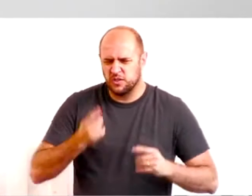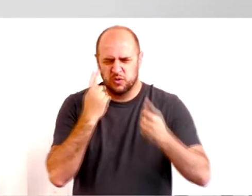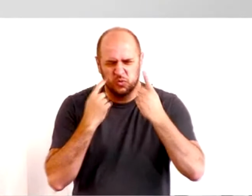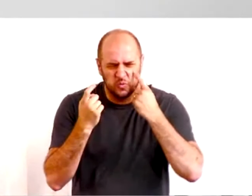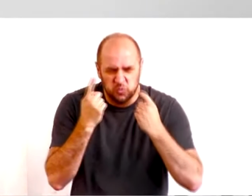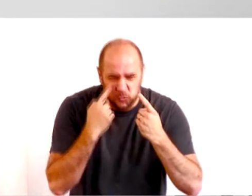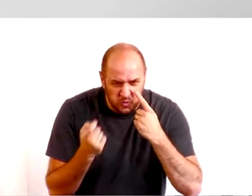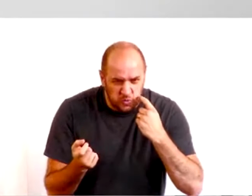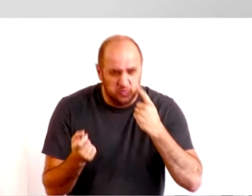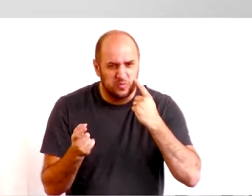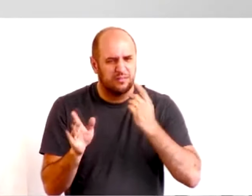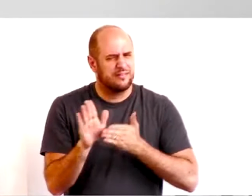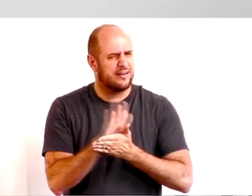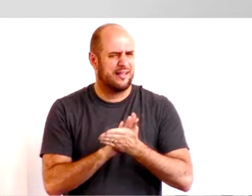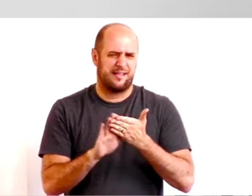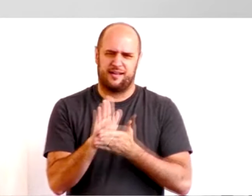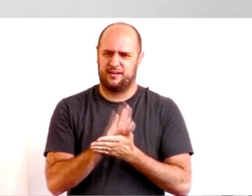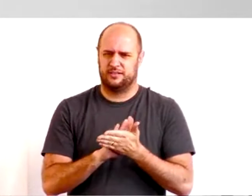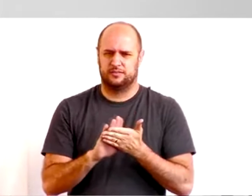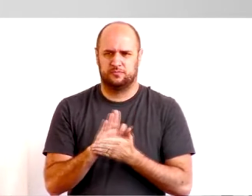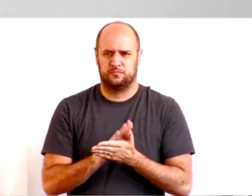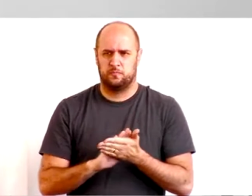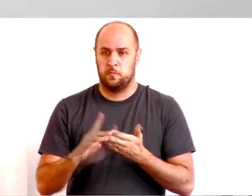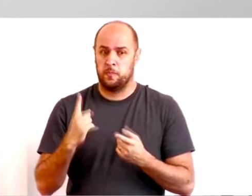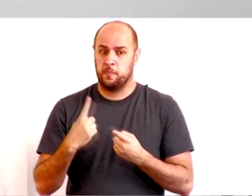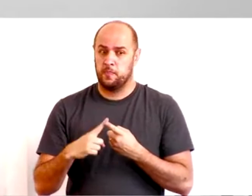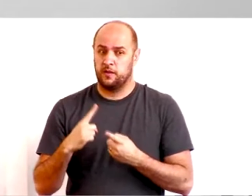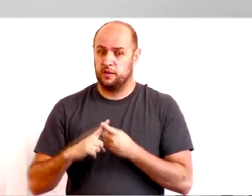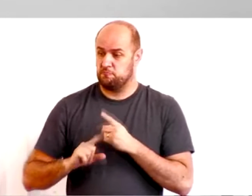dor, porque as primeiras coisas